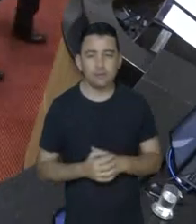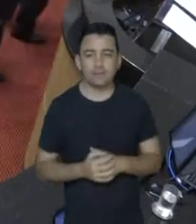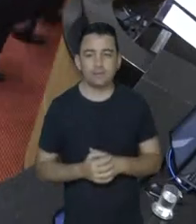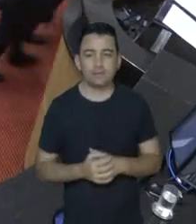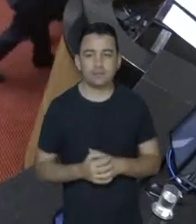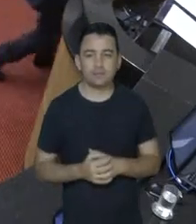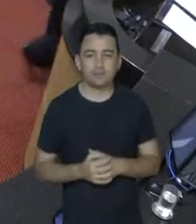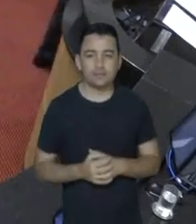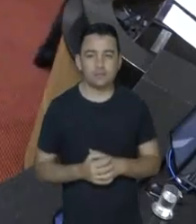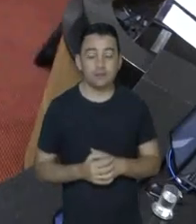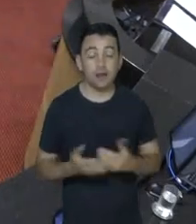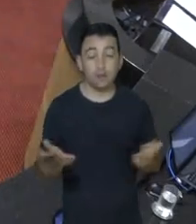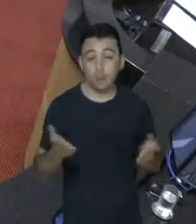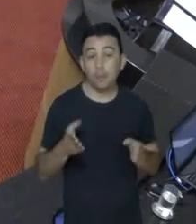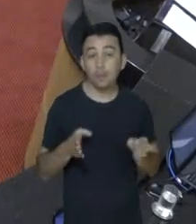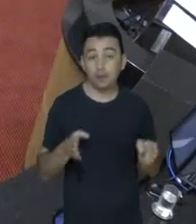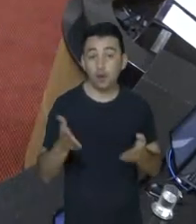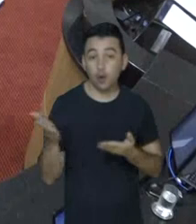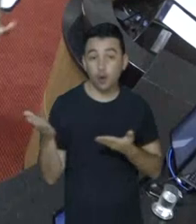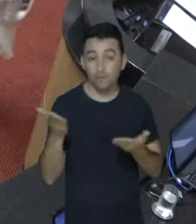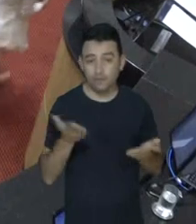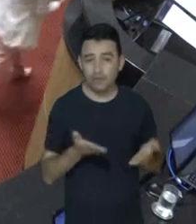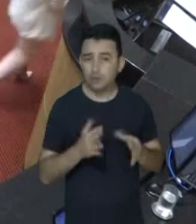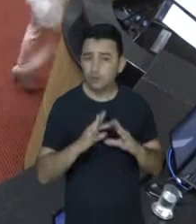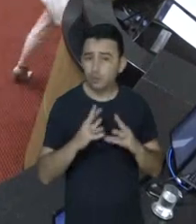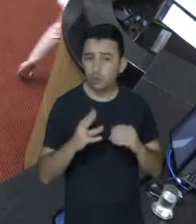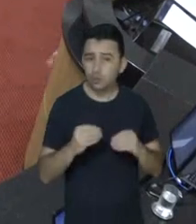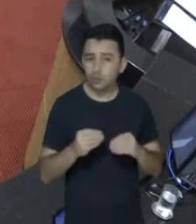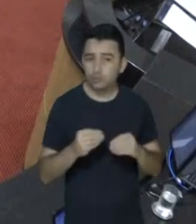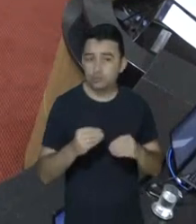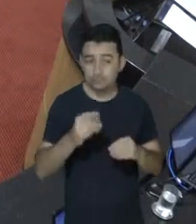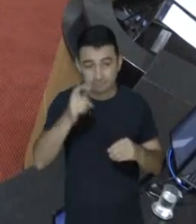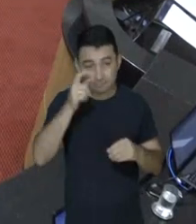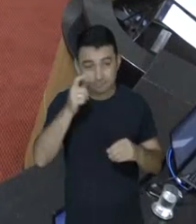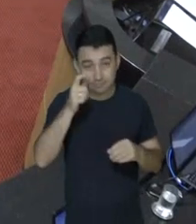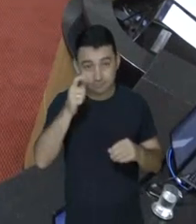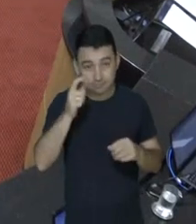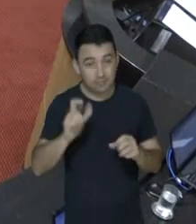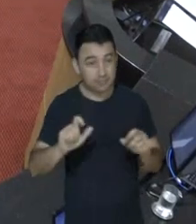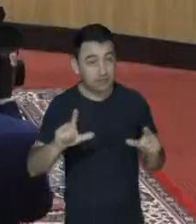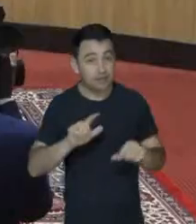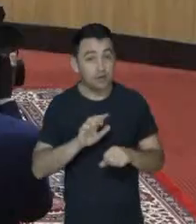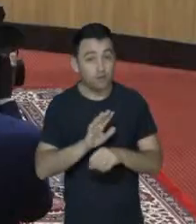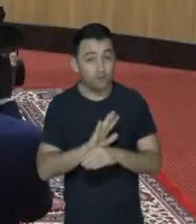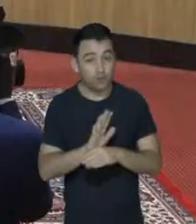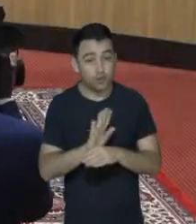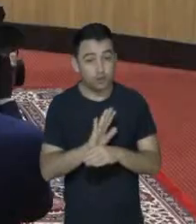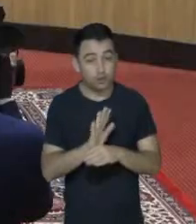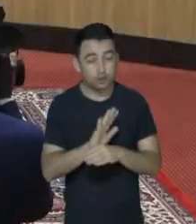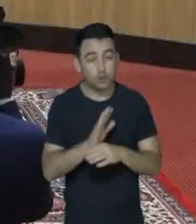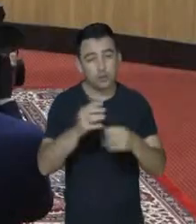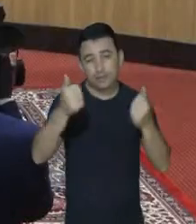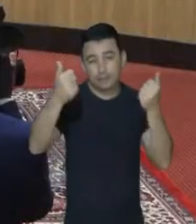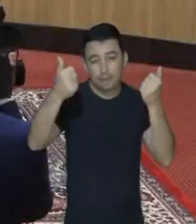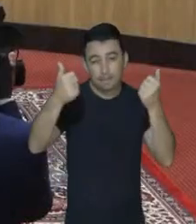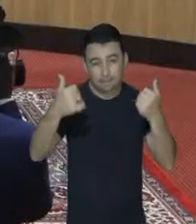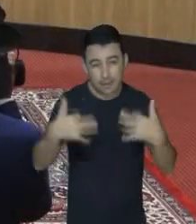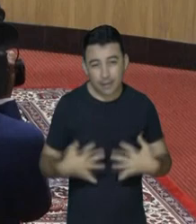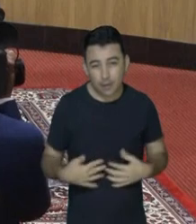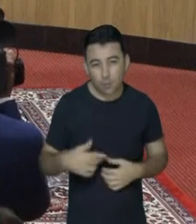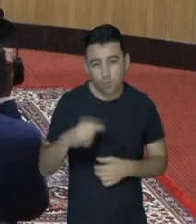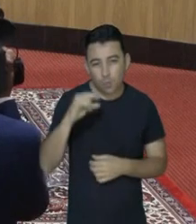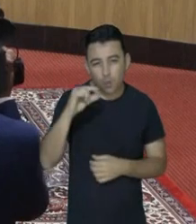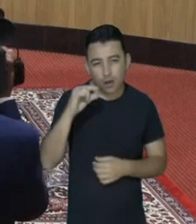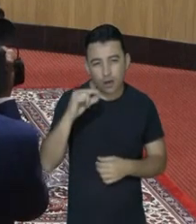E neste momento, então, convidamos a todos para acompanharem no telão o vídeo que explica um pouco mais